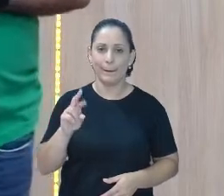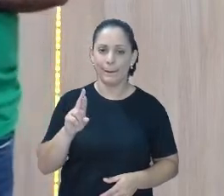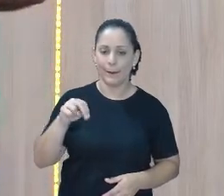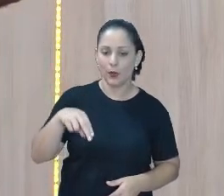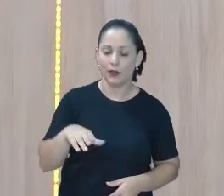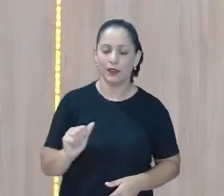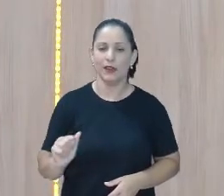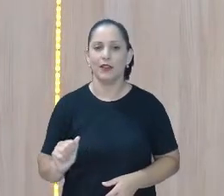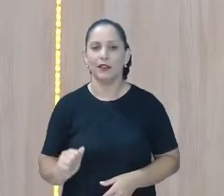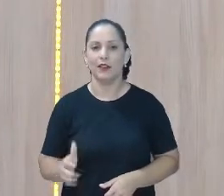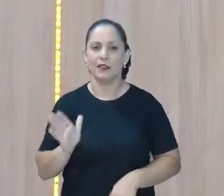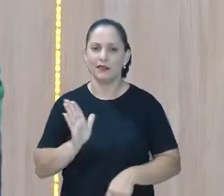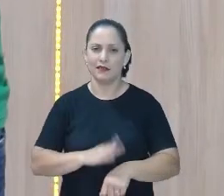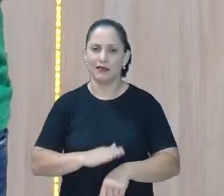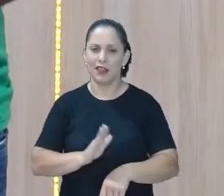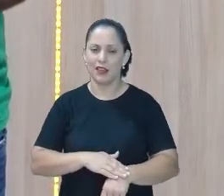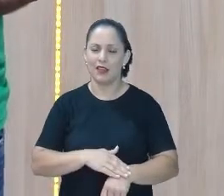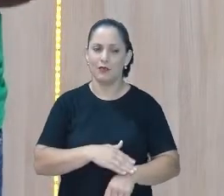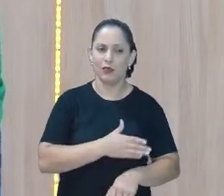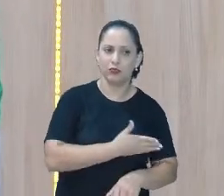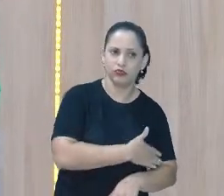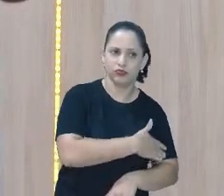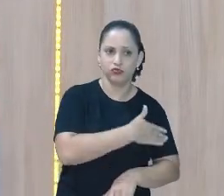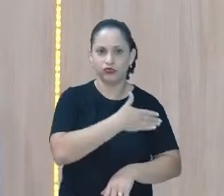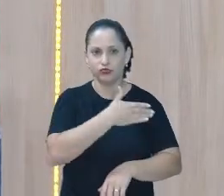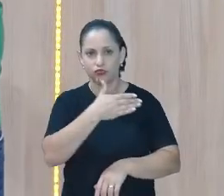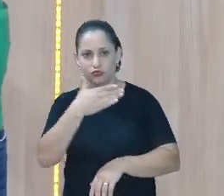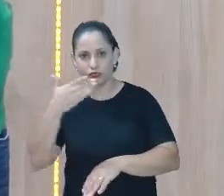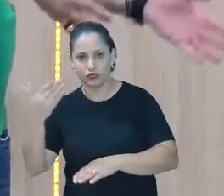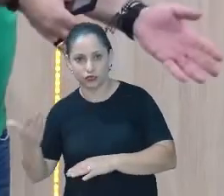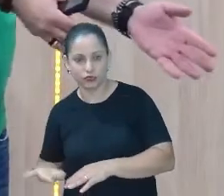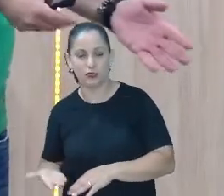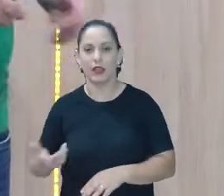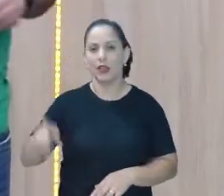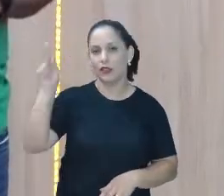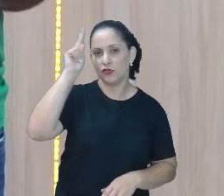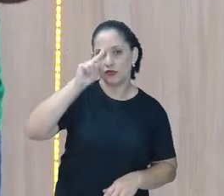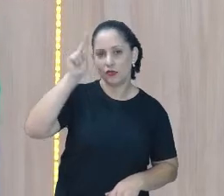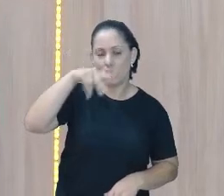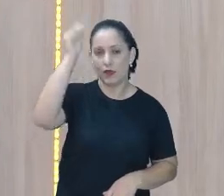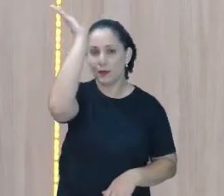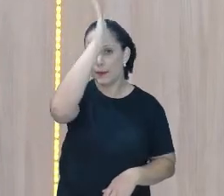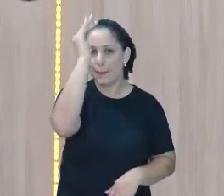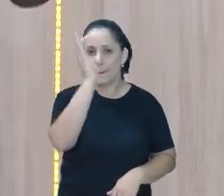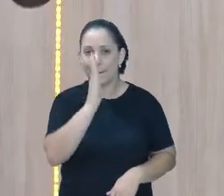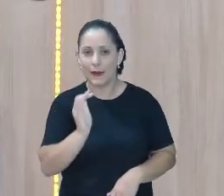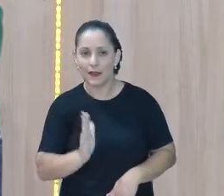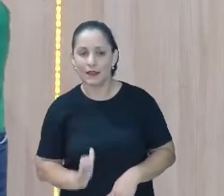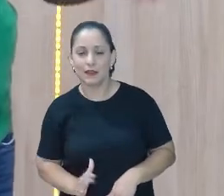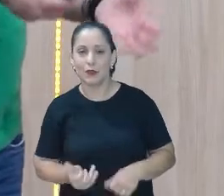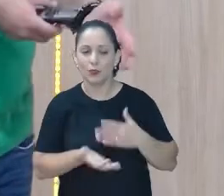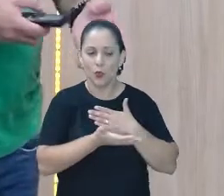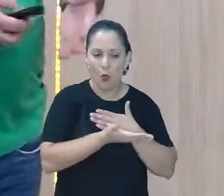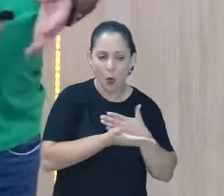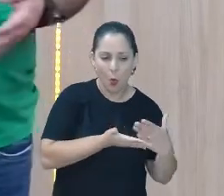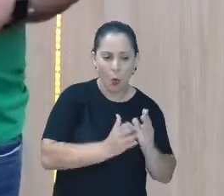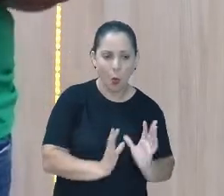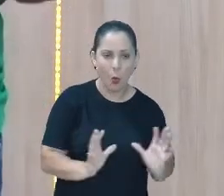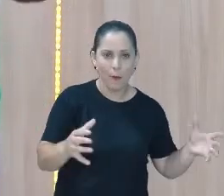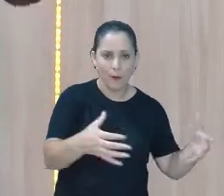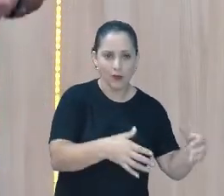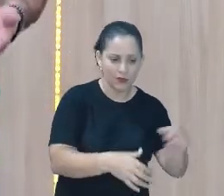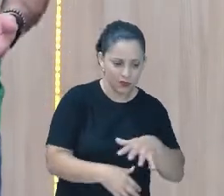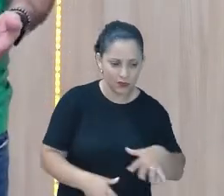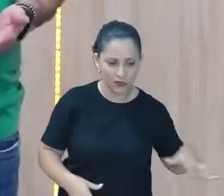né, a história do Brasil, né, desde as origens lá, desde os primeiros habitantes, né,